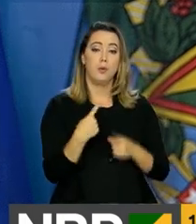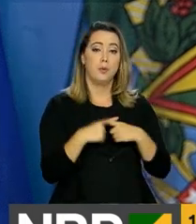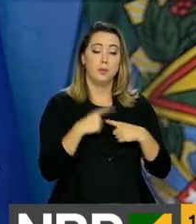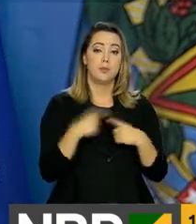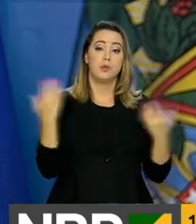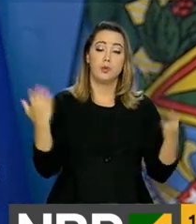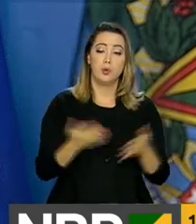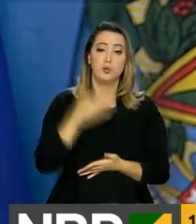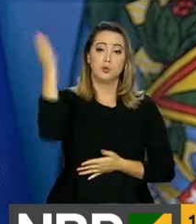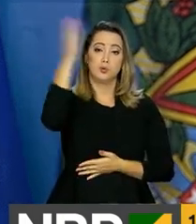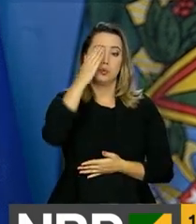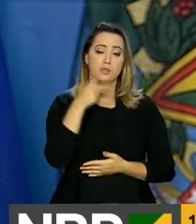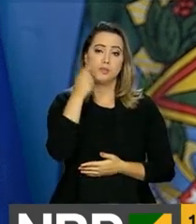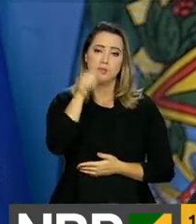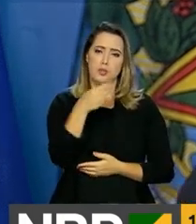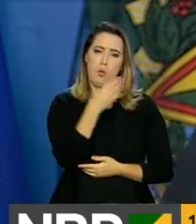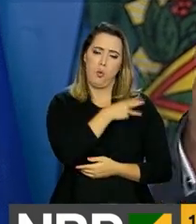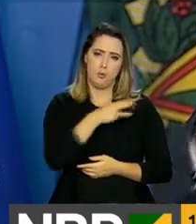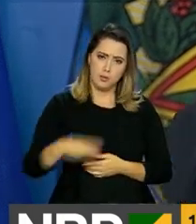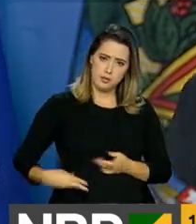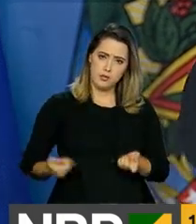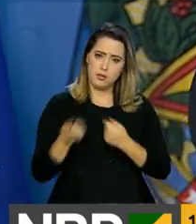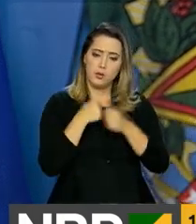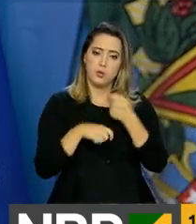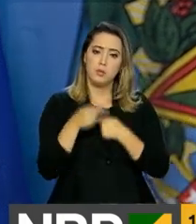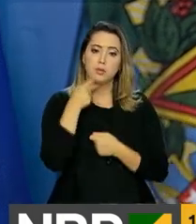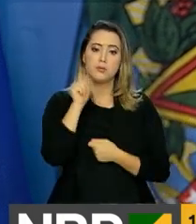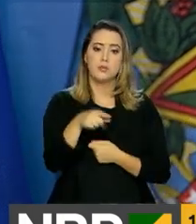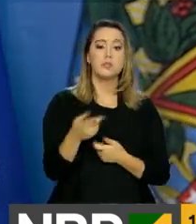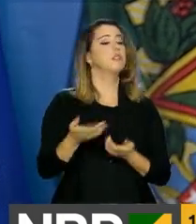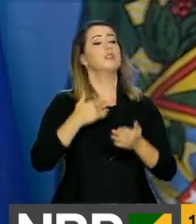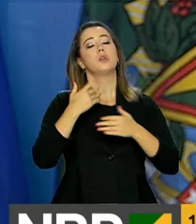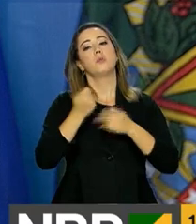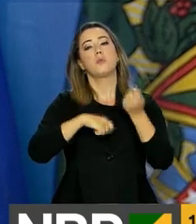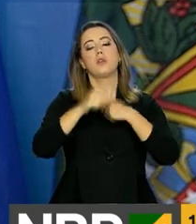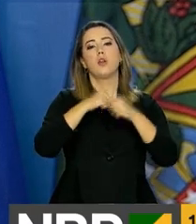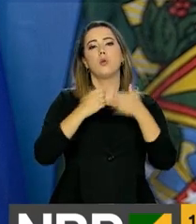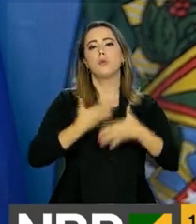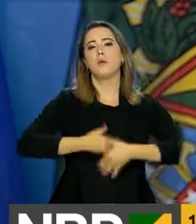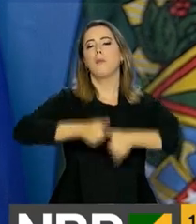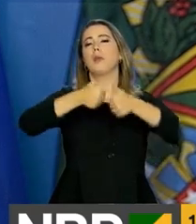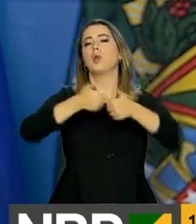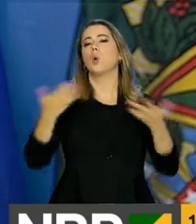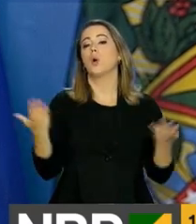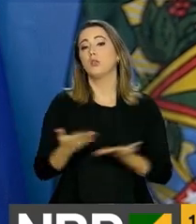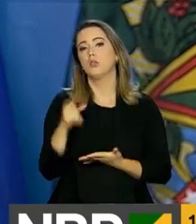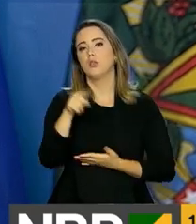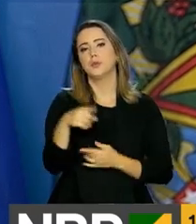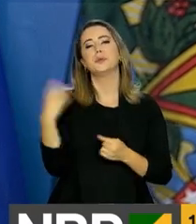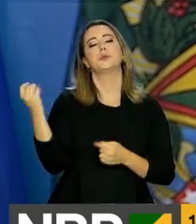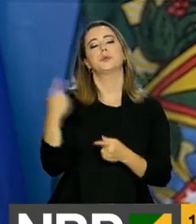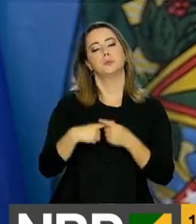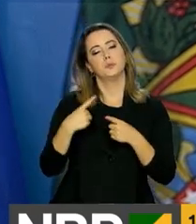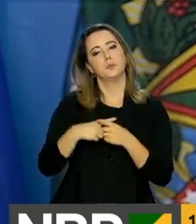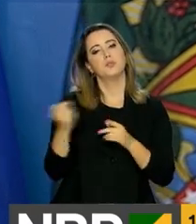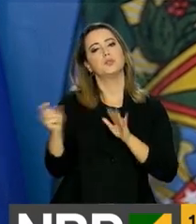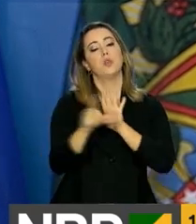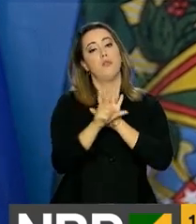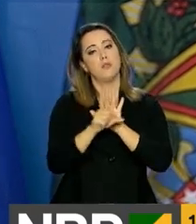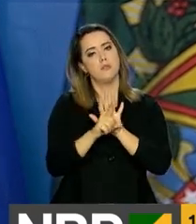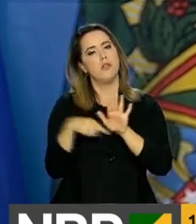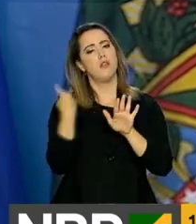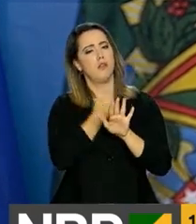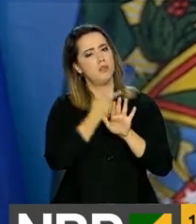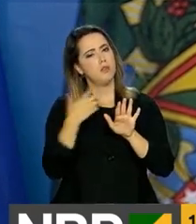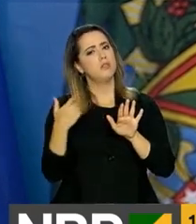está fazendo quando meirelles óleo economia está se recuperando e se é por causa desses dessas reformas todas que nós estamos fazendo